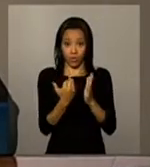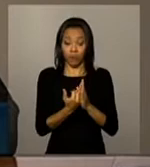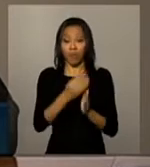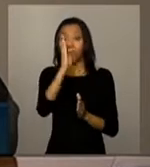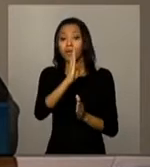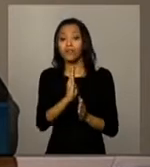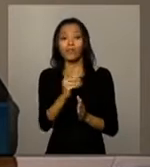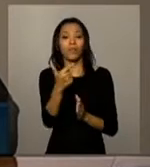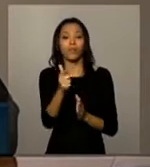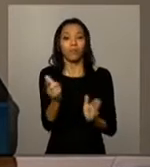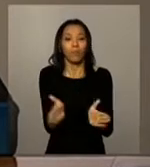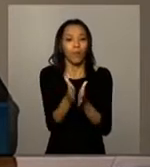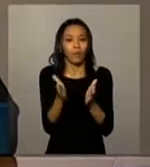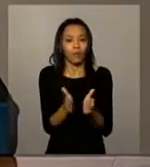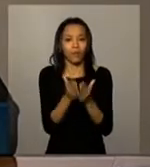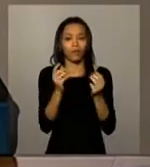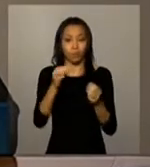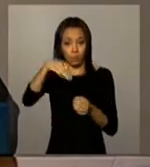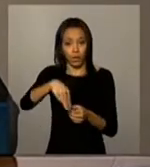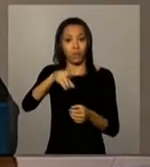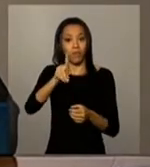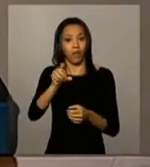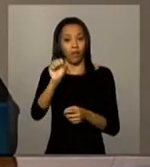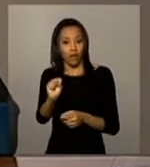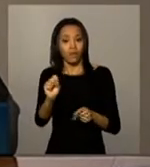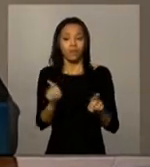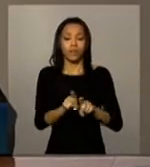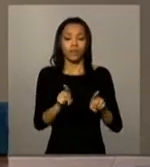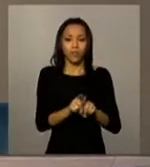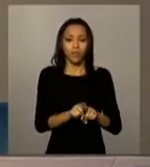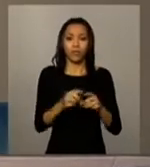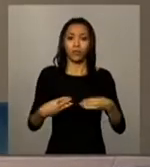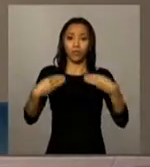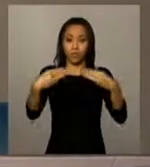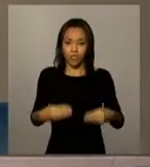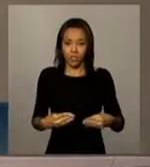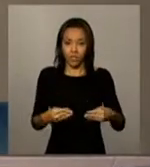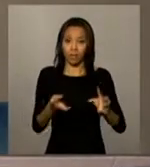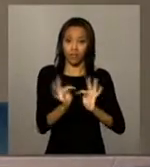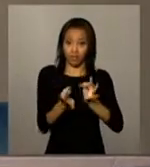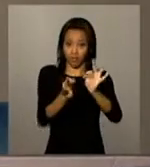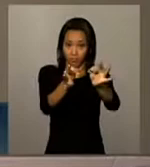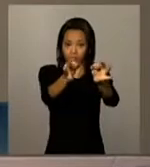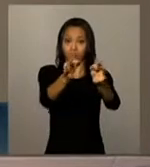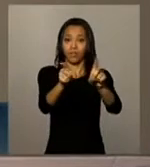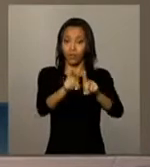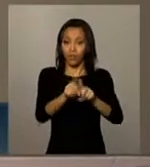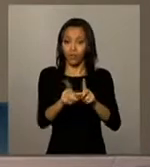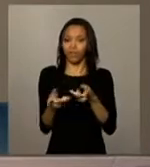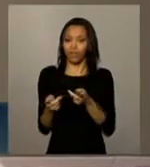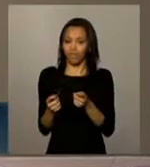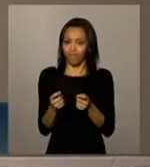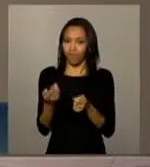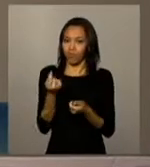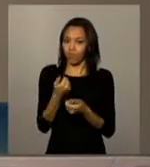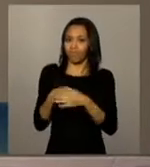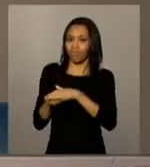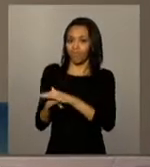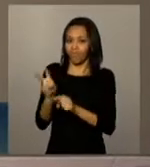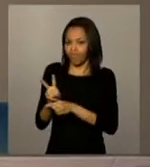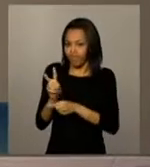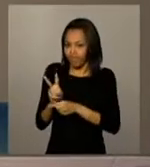do Desenvolvimento Social e do Ministério de Ciência, Tecnologia e Inovação. Para mostrar